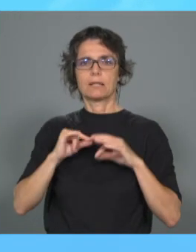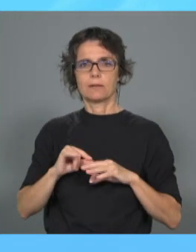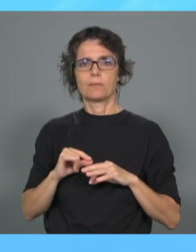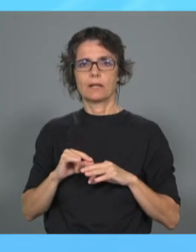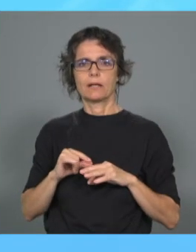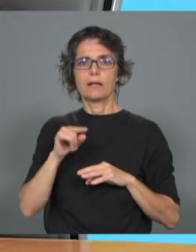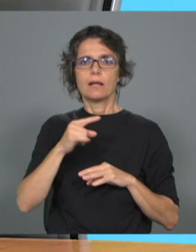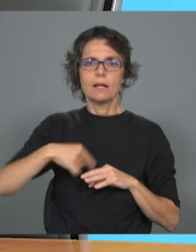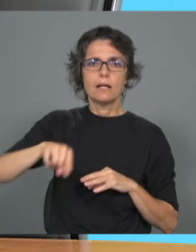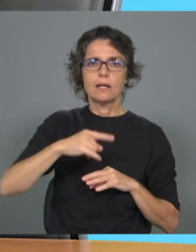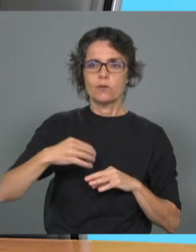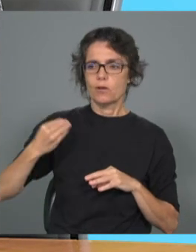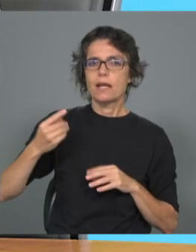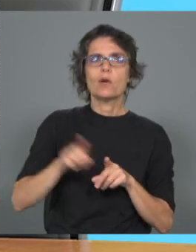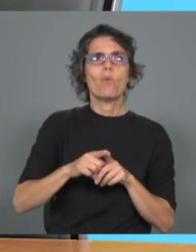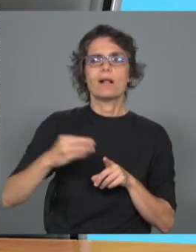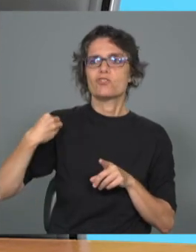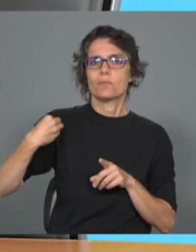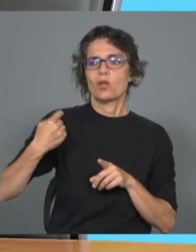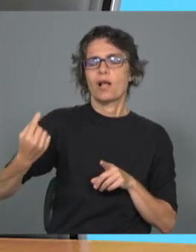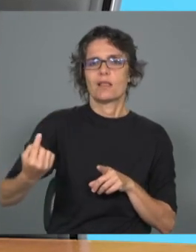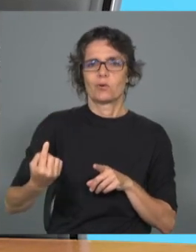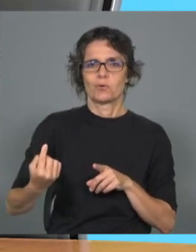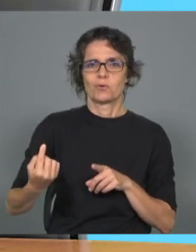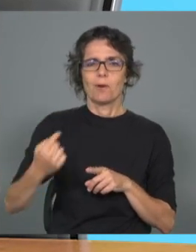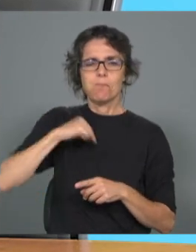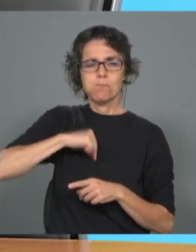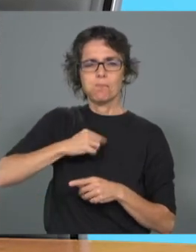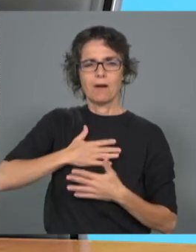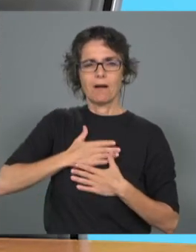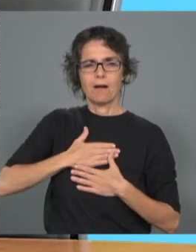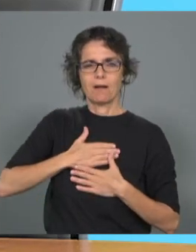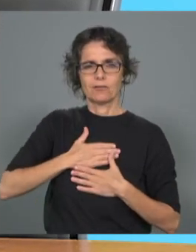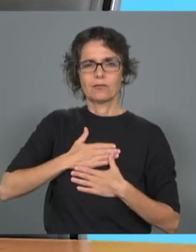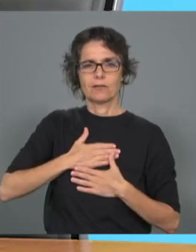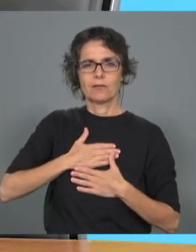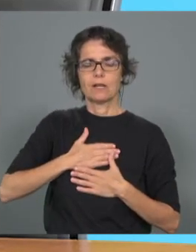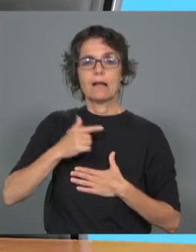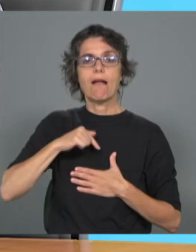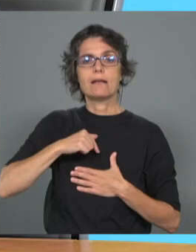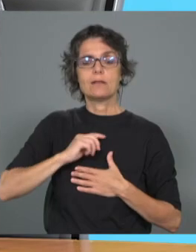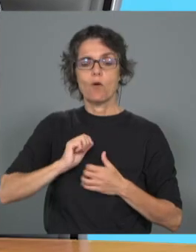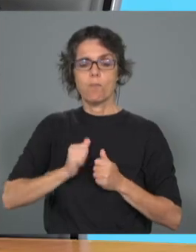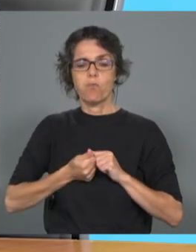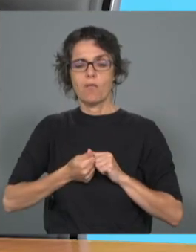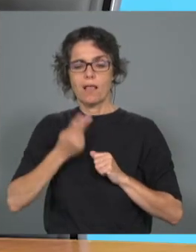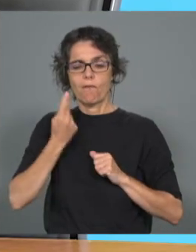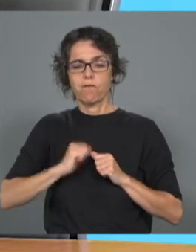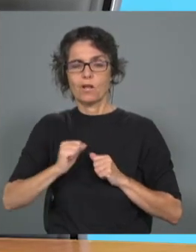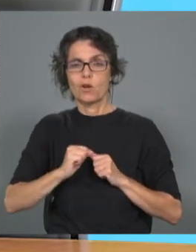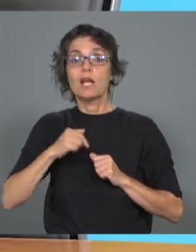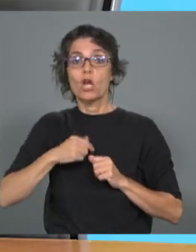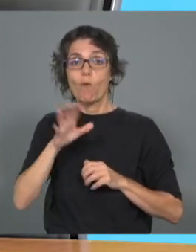viver e a contagiar outros. Portanto, deixar-nos tocar pela palavra, ela muda a nossa vida e os nossos gestos